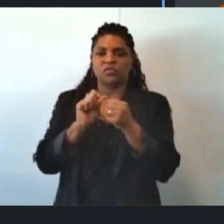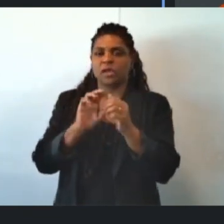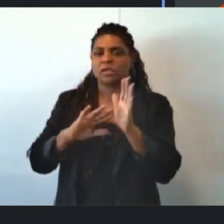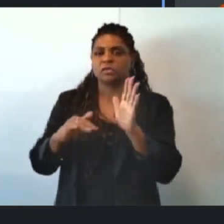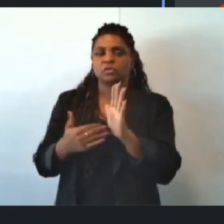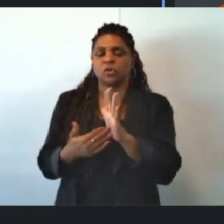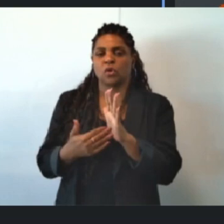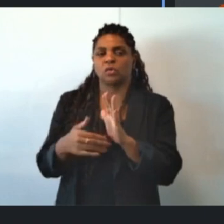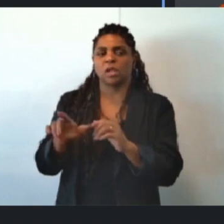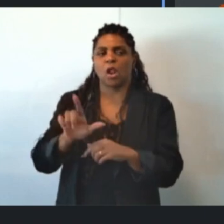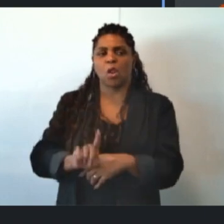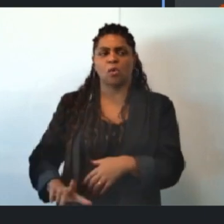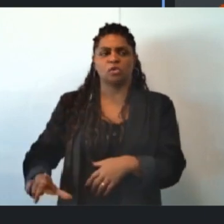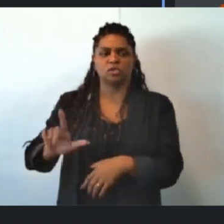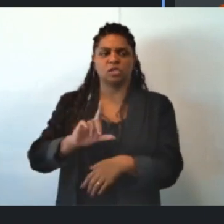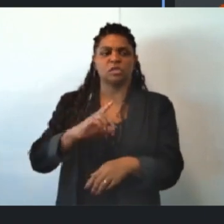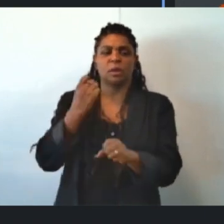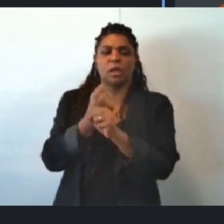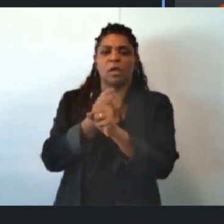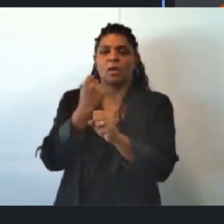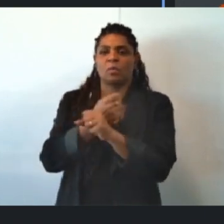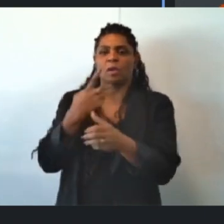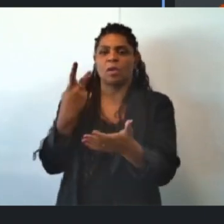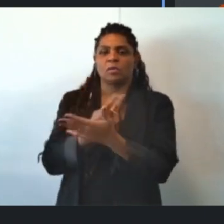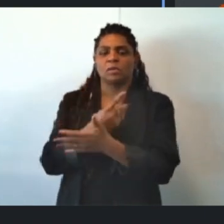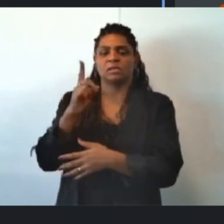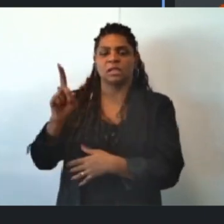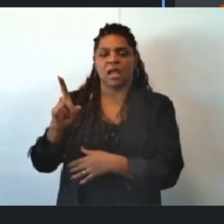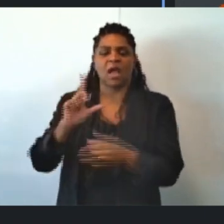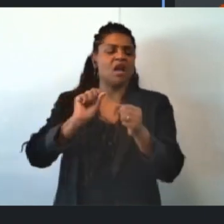que a obra acontecesse, ou seja, os desvios,